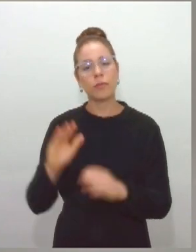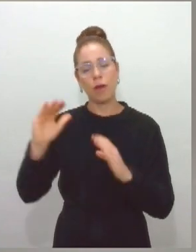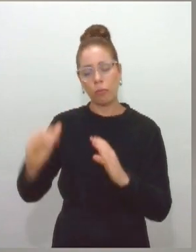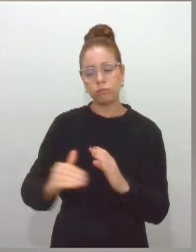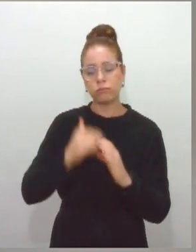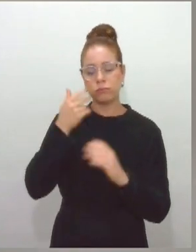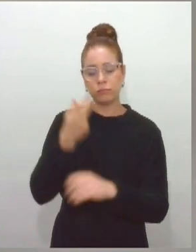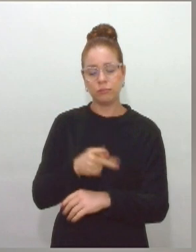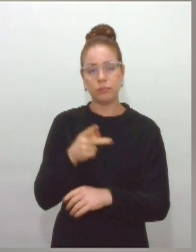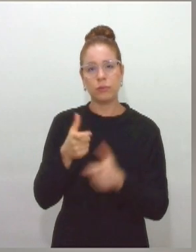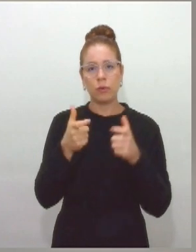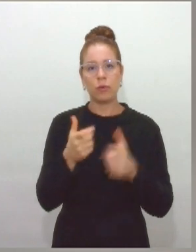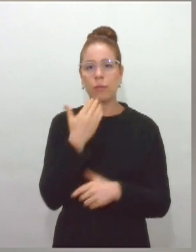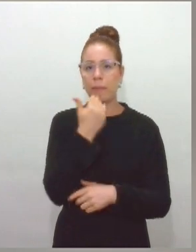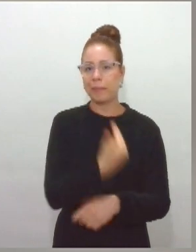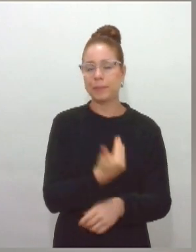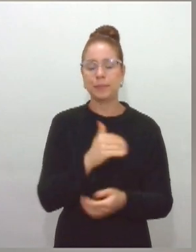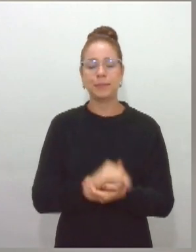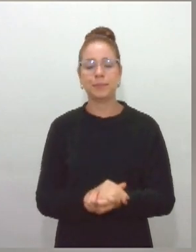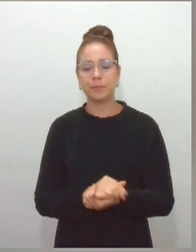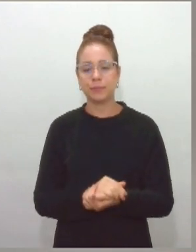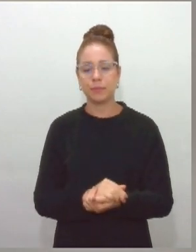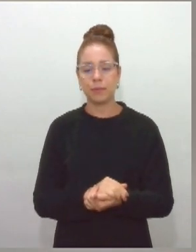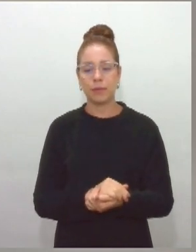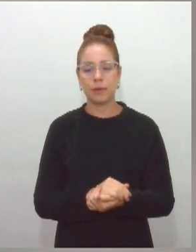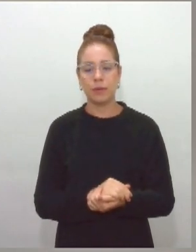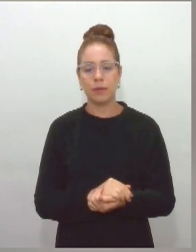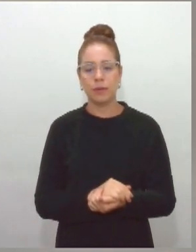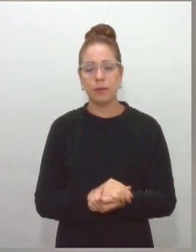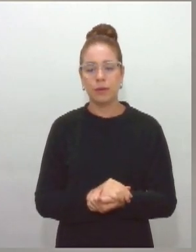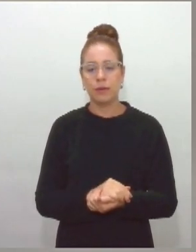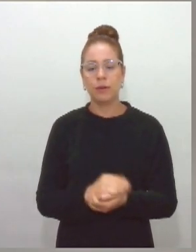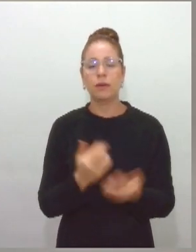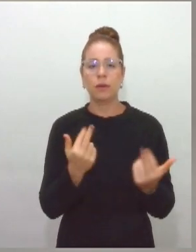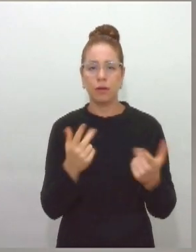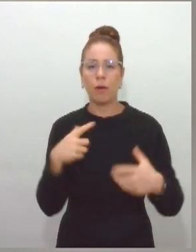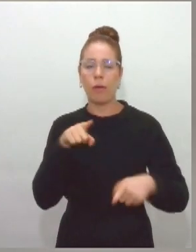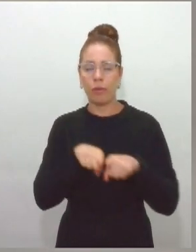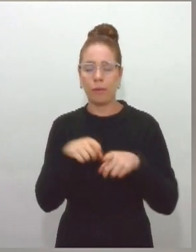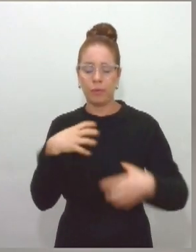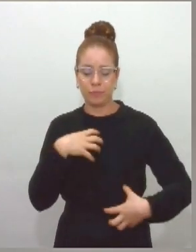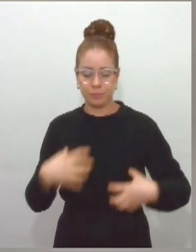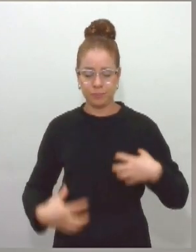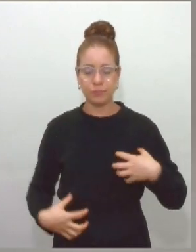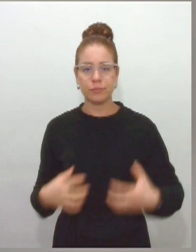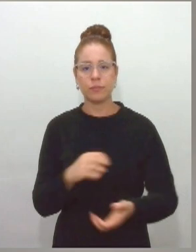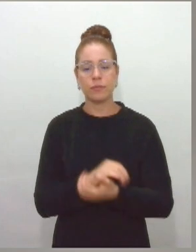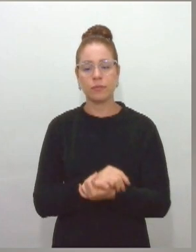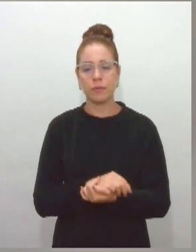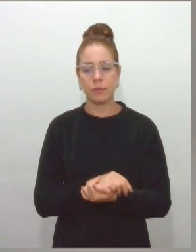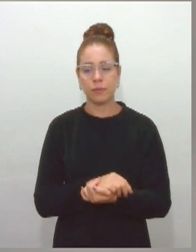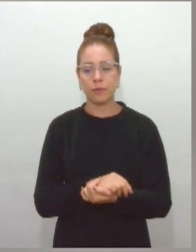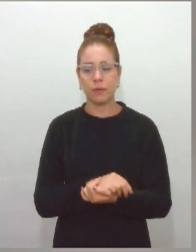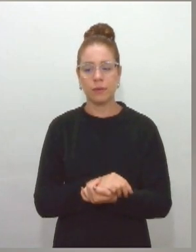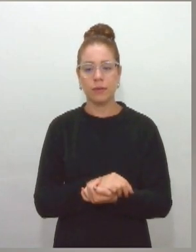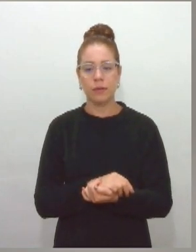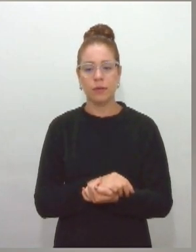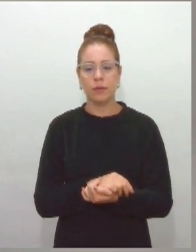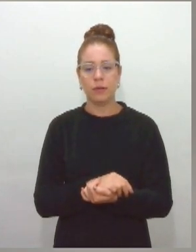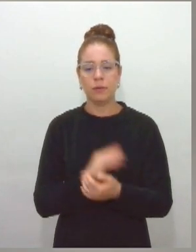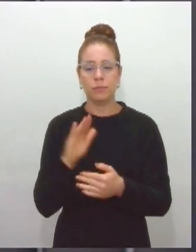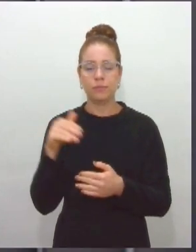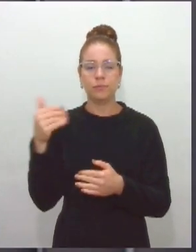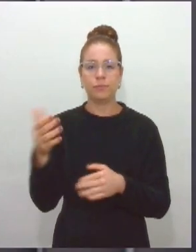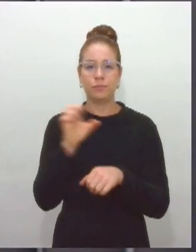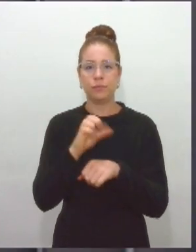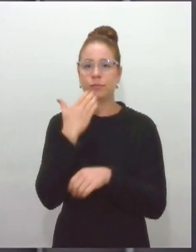Como oportunamente, às vezes, a gente faz captação de órgãos aqui, que em sua grande maioria está indo para outros estados.